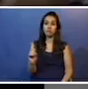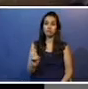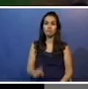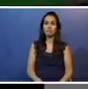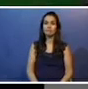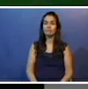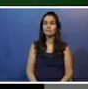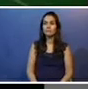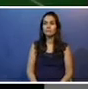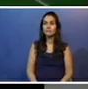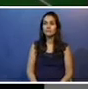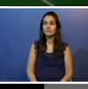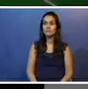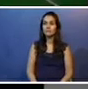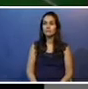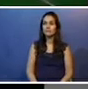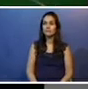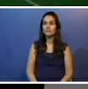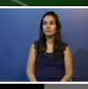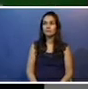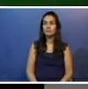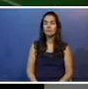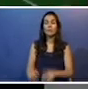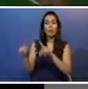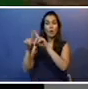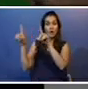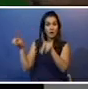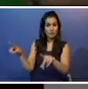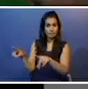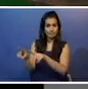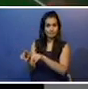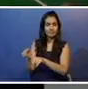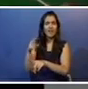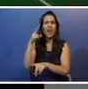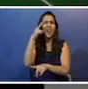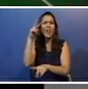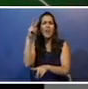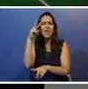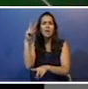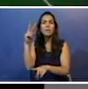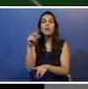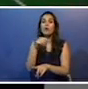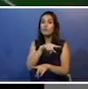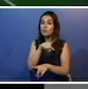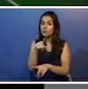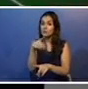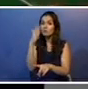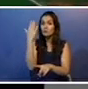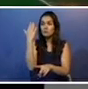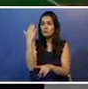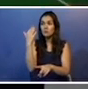Certo? Aí tem um recadinho aqui, olha, importante. Lembre-se, os algarismos do sistema de